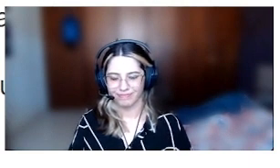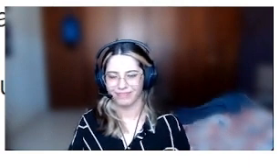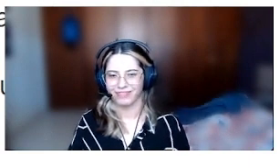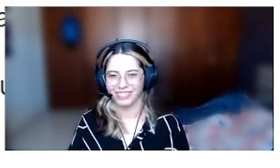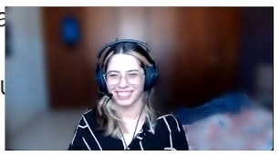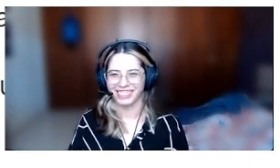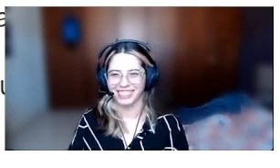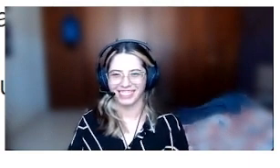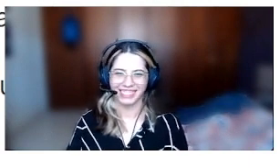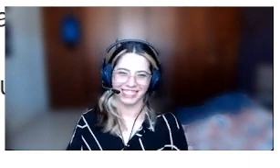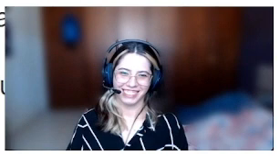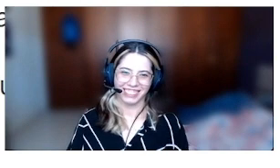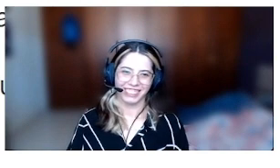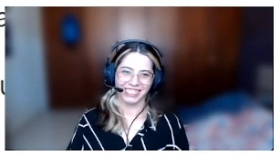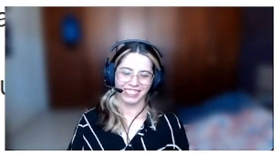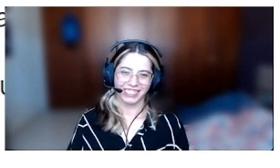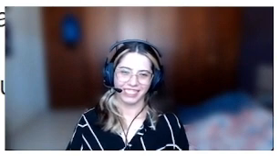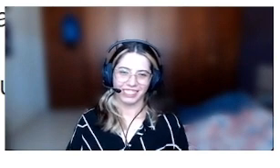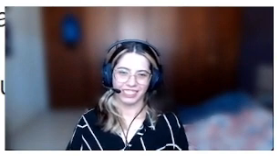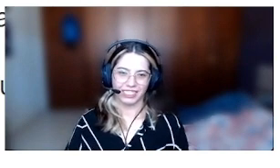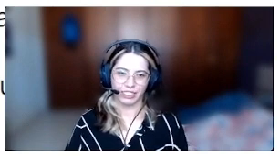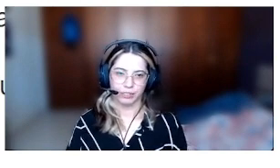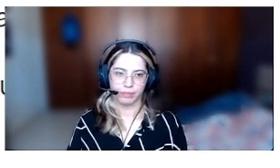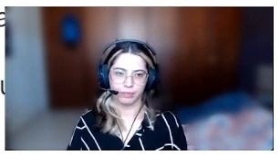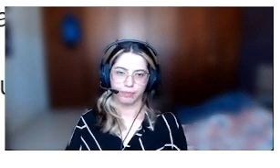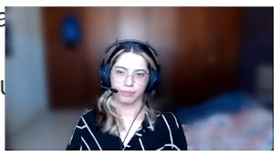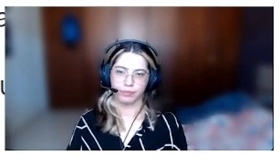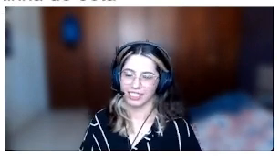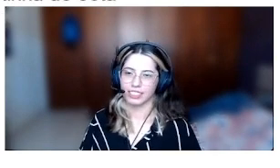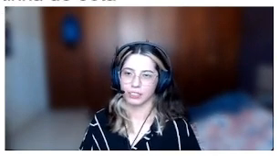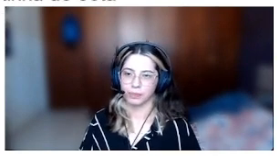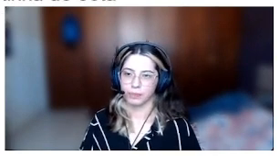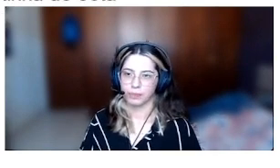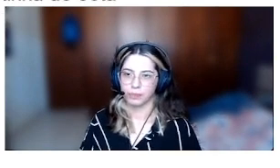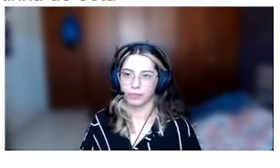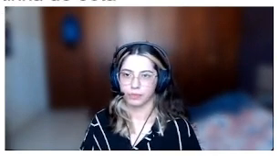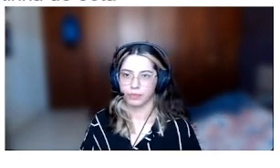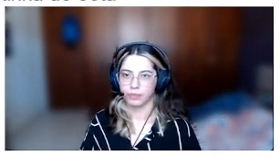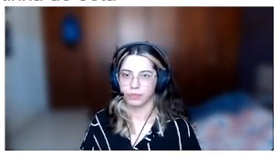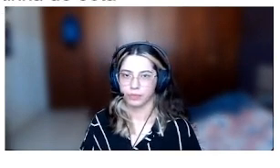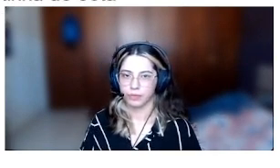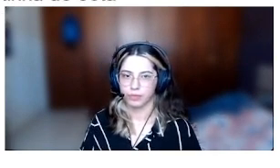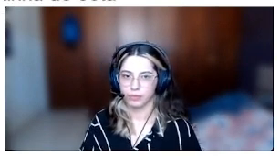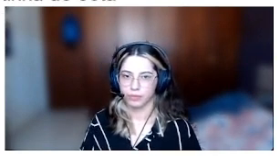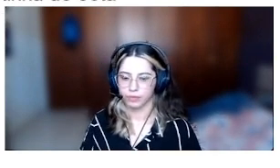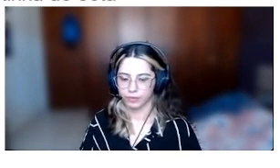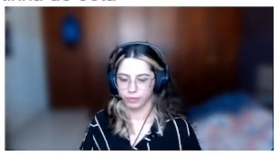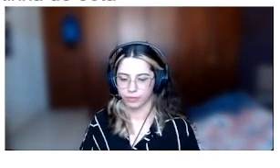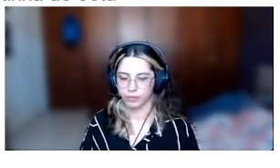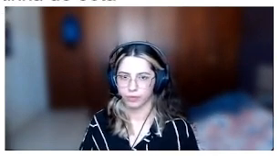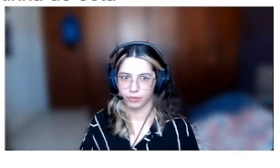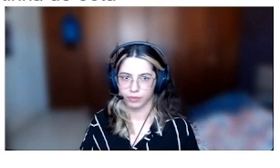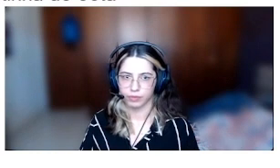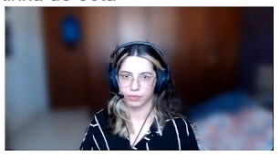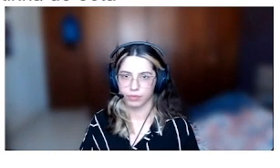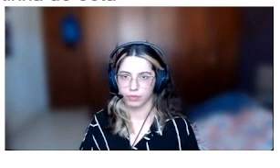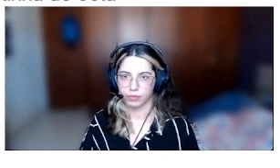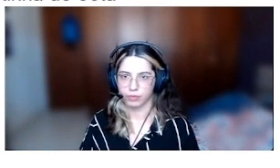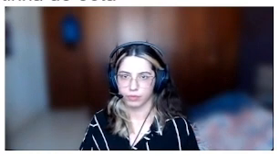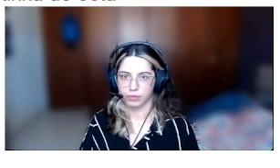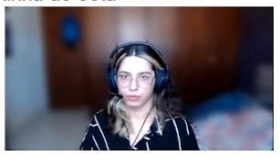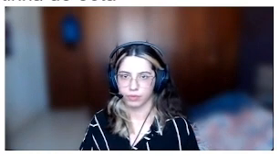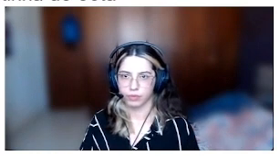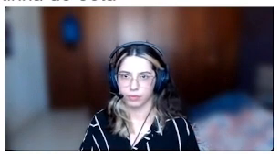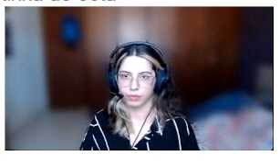nome deles direito. E a máquina usada tinha capacidade de 20 toneladas. Agora tem algumas tabelas que mostram os resultados de flexão estatística